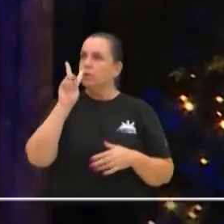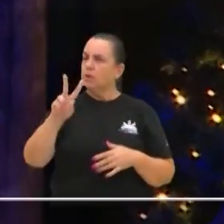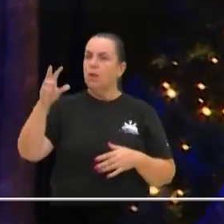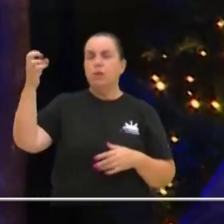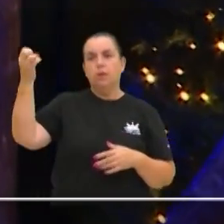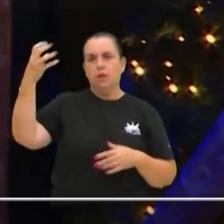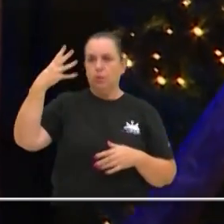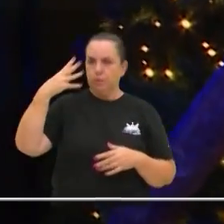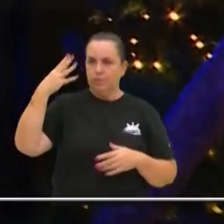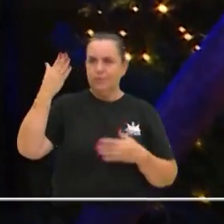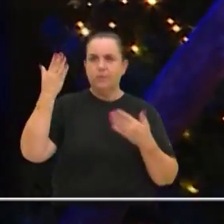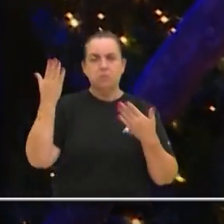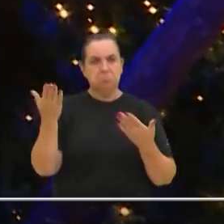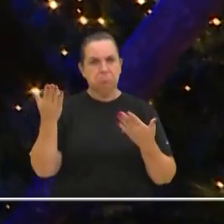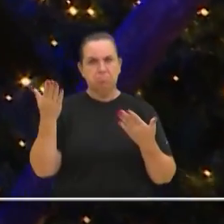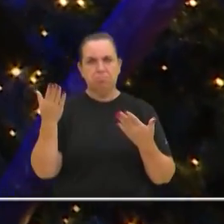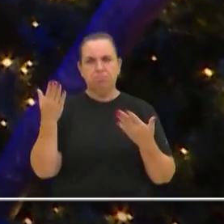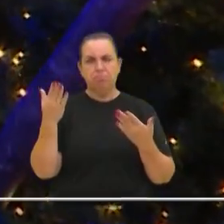luz,